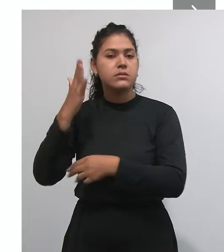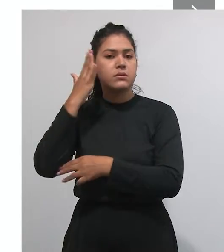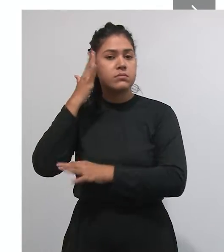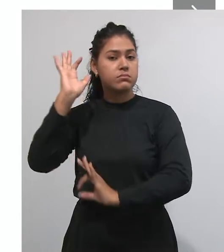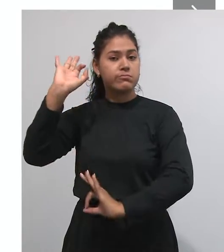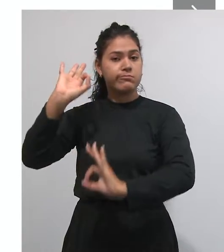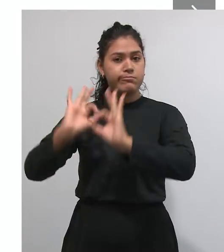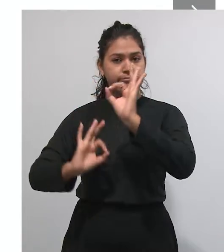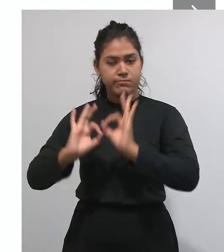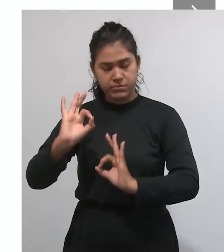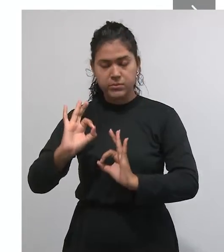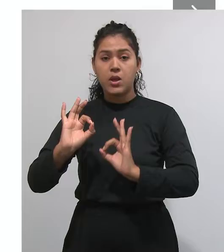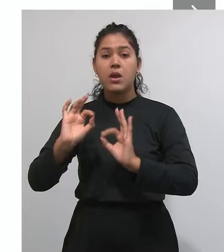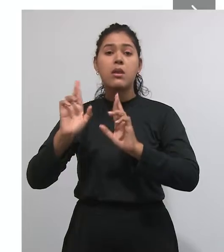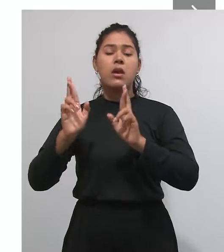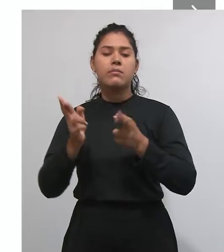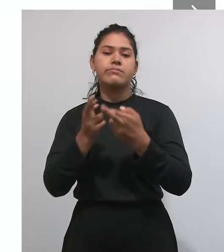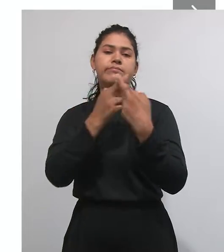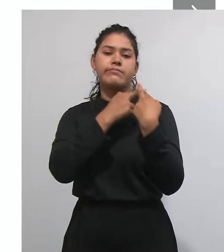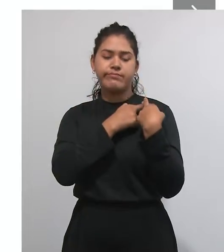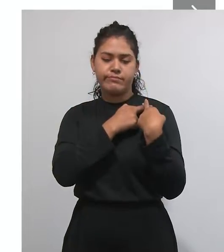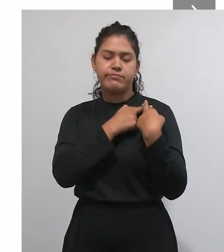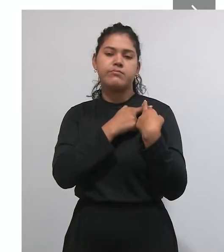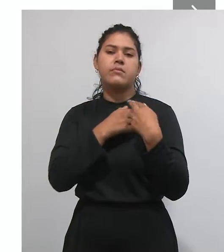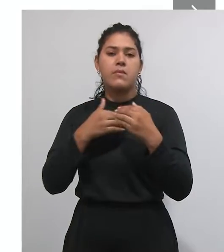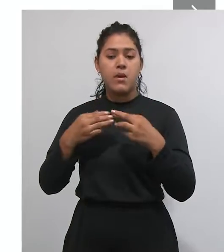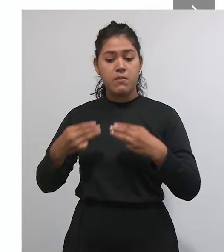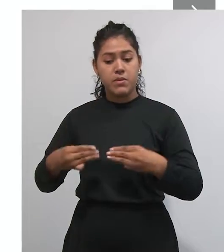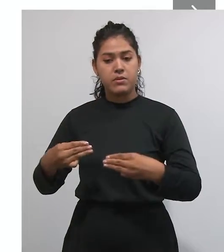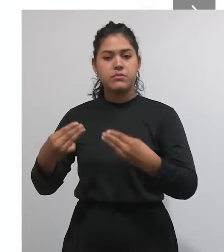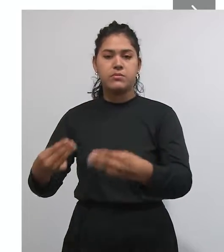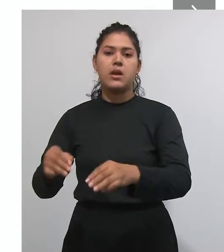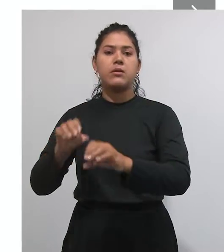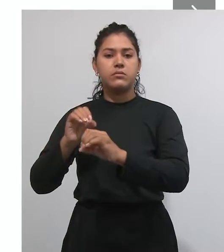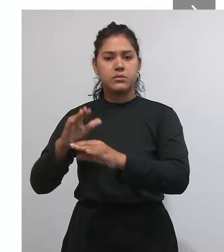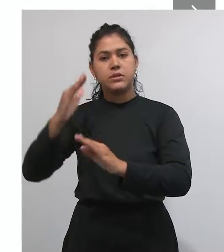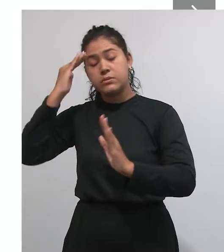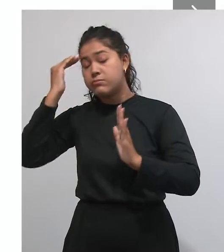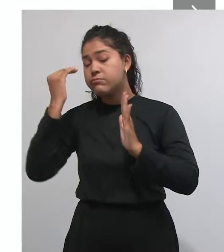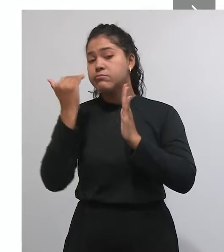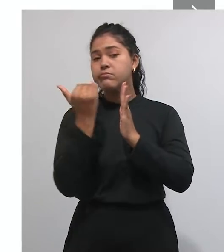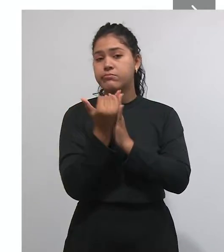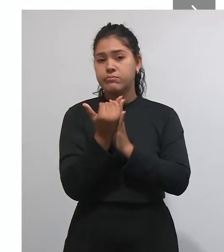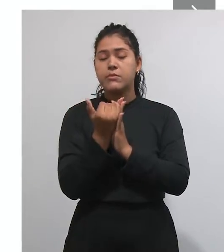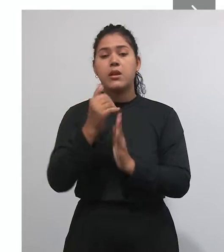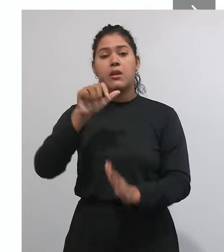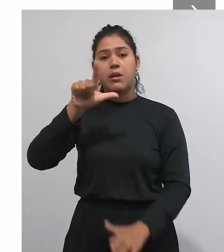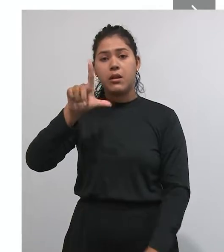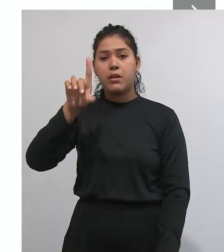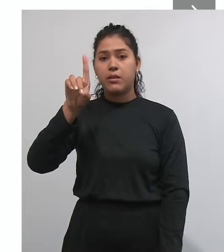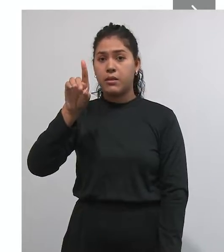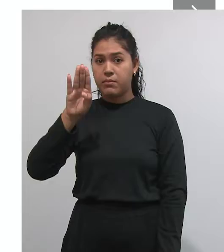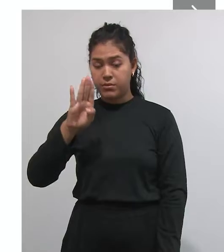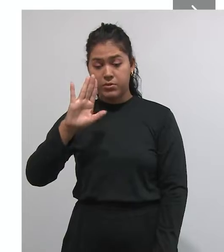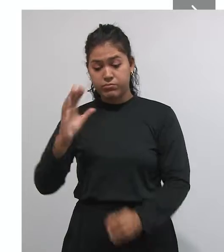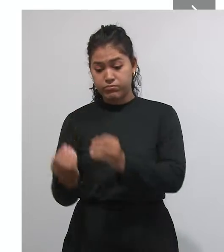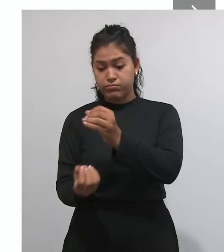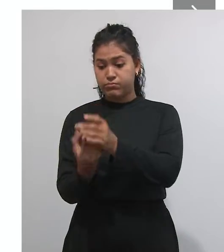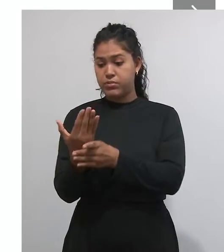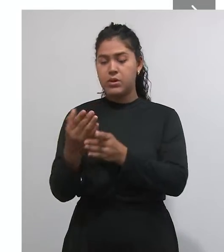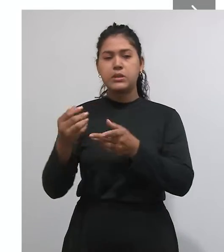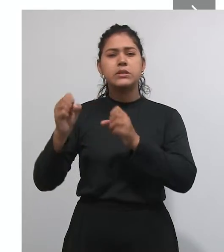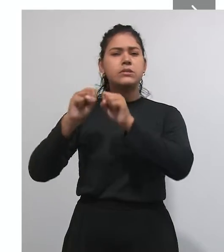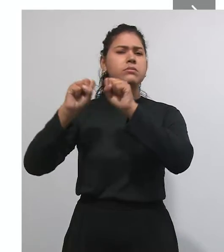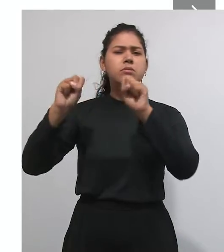Direito, através do Ministério da Educação e em atenção à Lei de Diretrizes e Bases, criou um sistema de